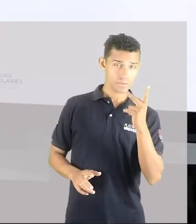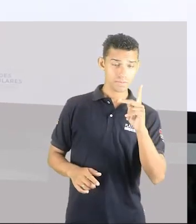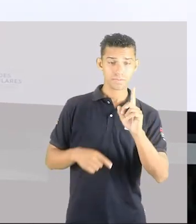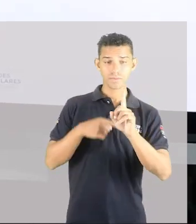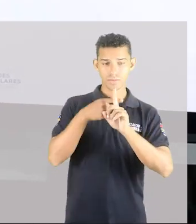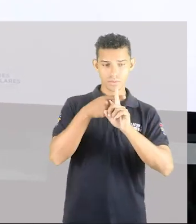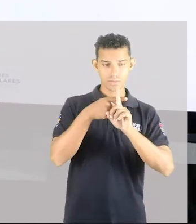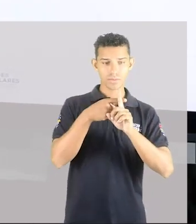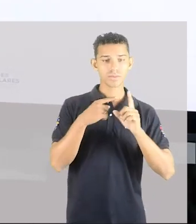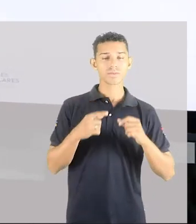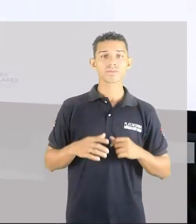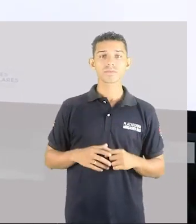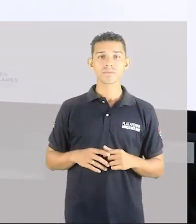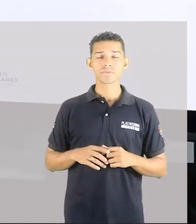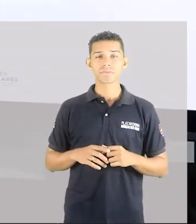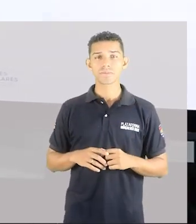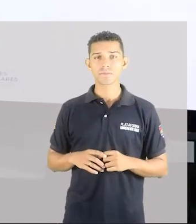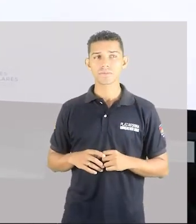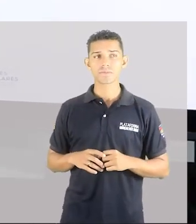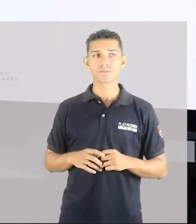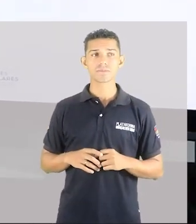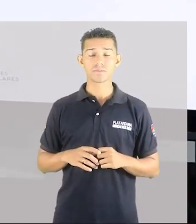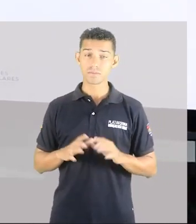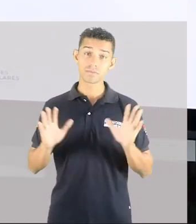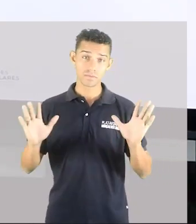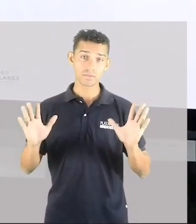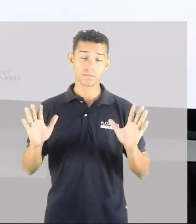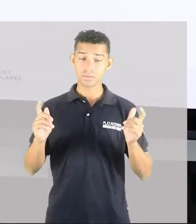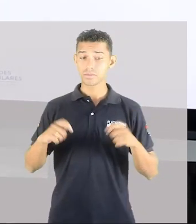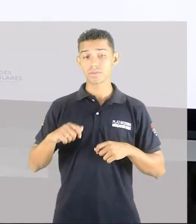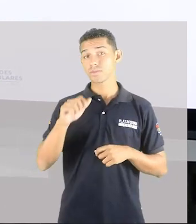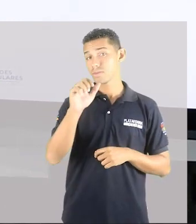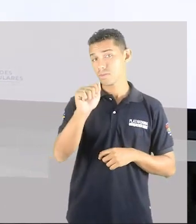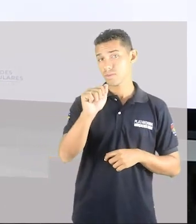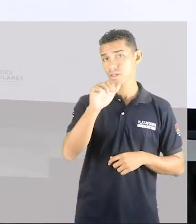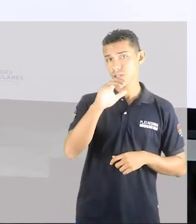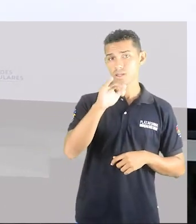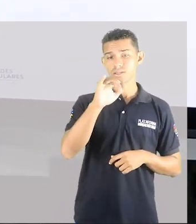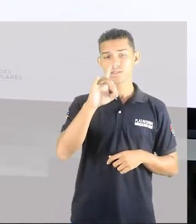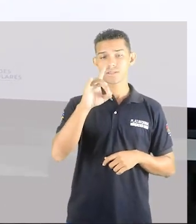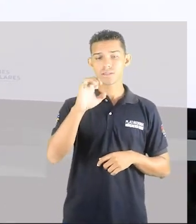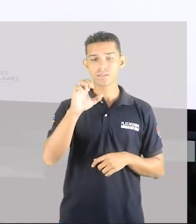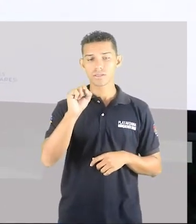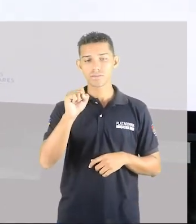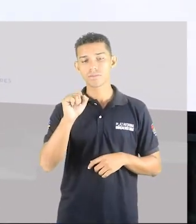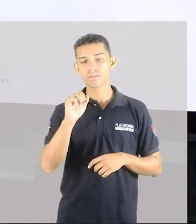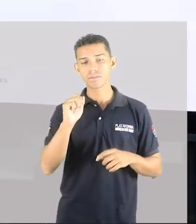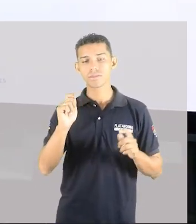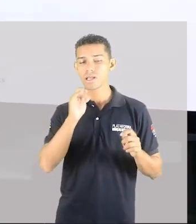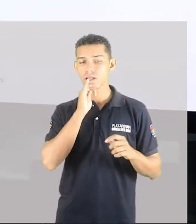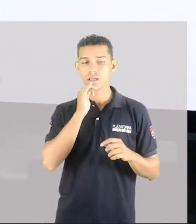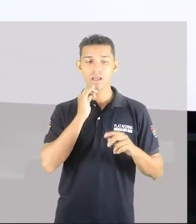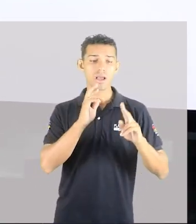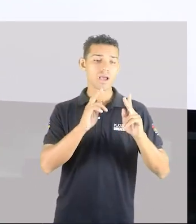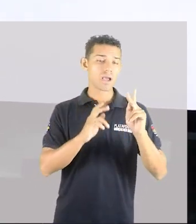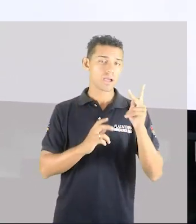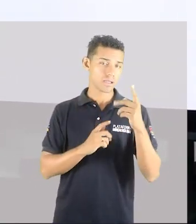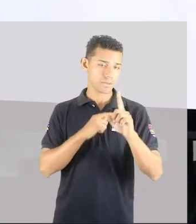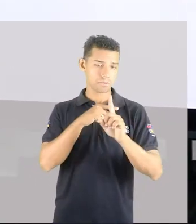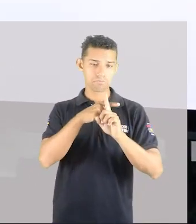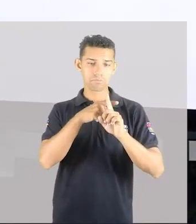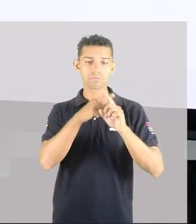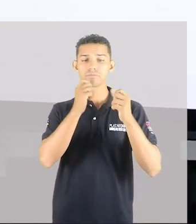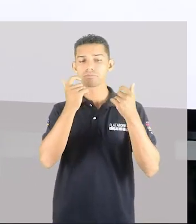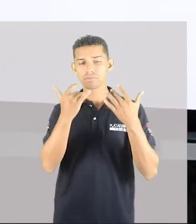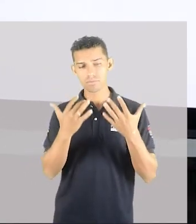símbolos aqui, ó. H+, me refiro à acidez, né? Quando eu estou colocando H+. Então, posso colocar, quando eu coloco H+ ali em cima da seta, eu estou te